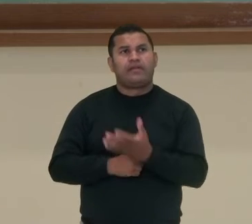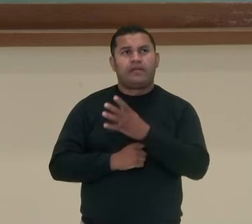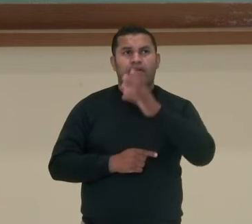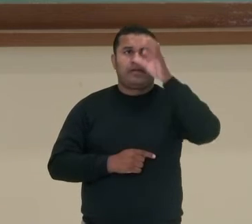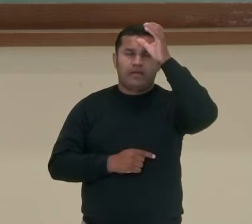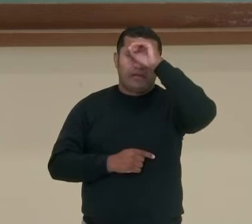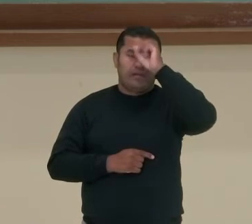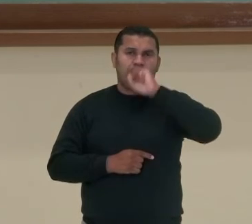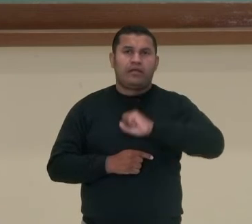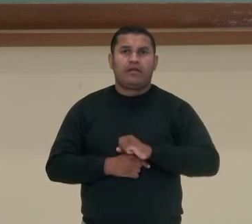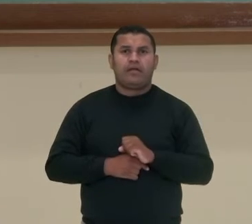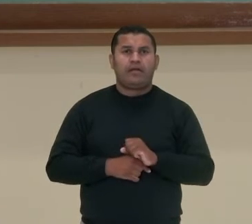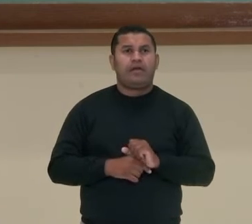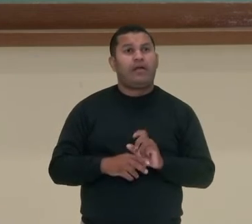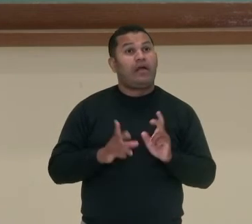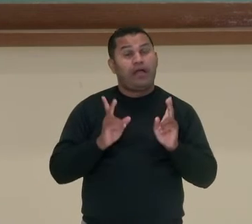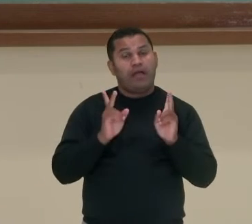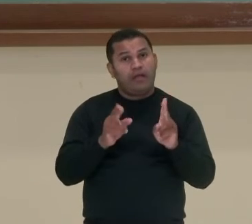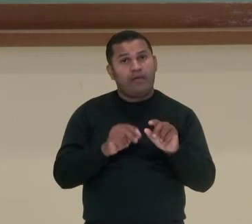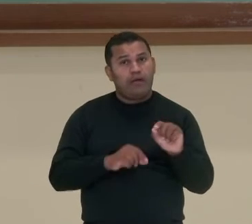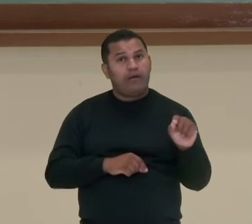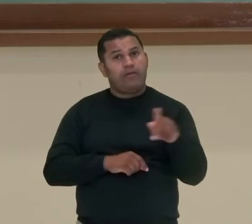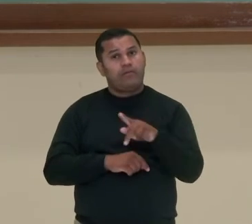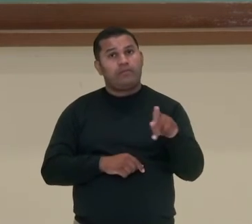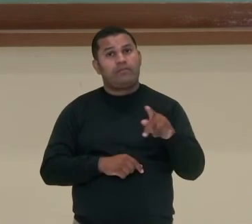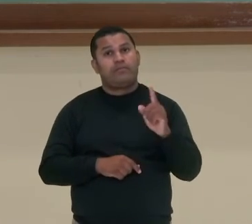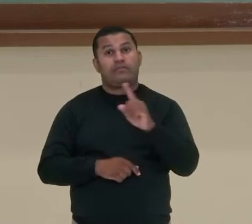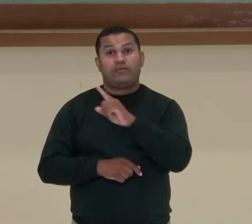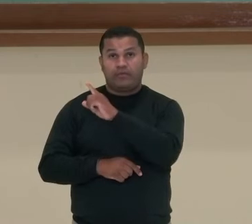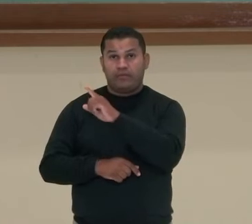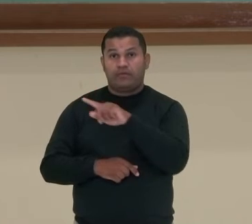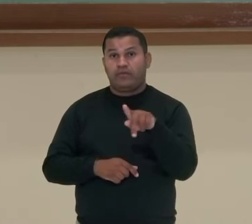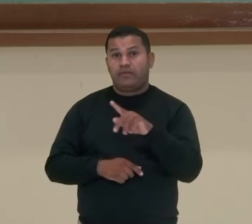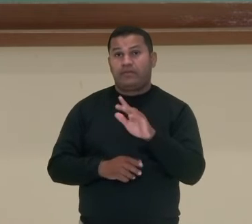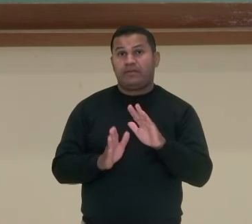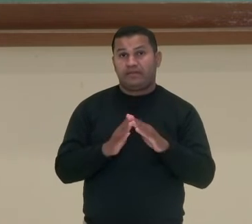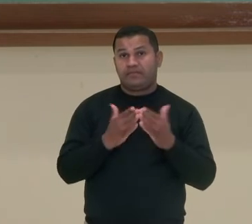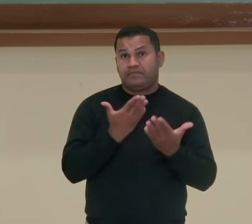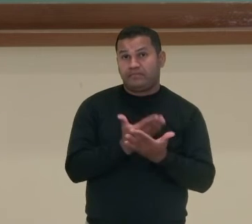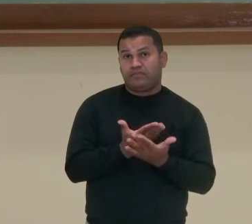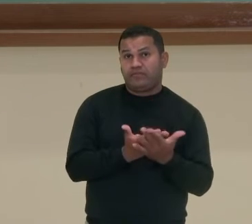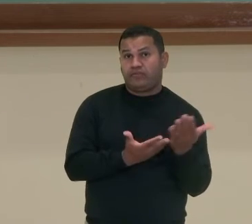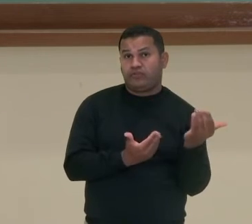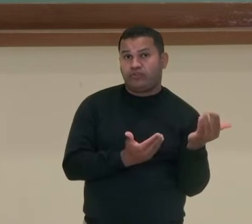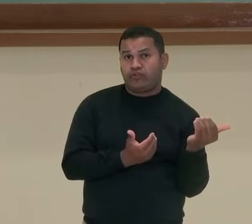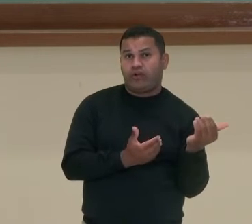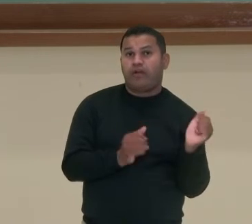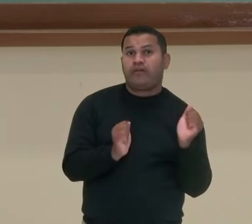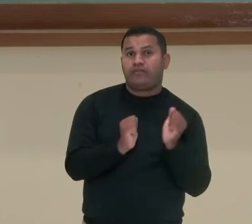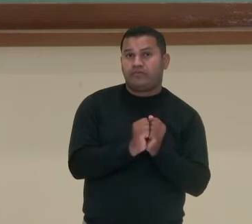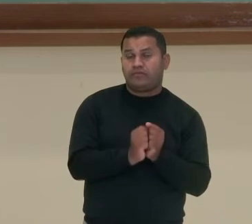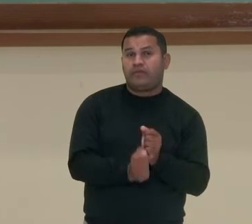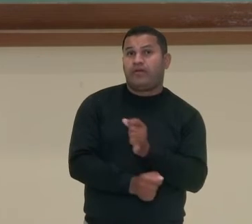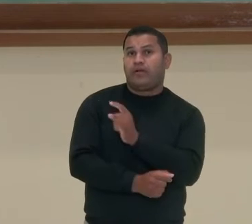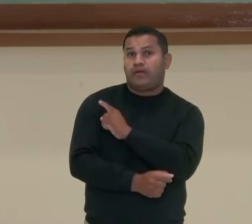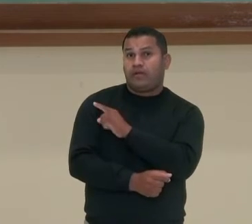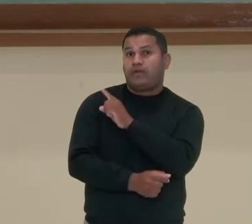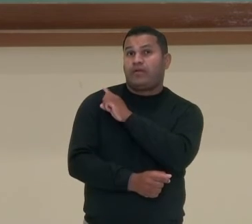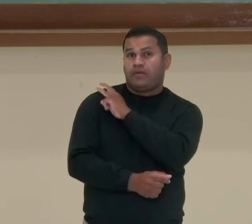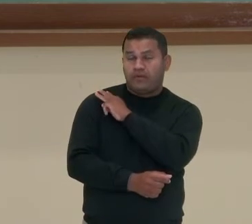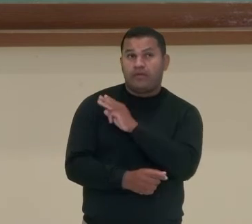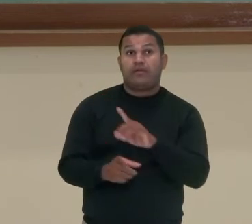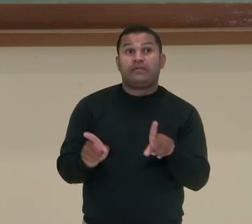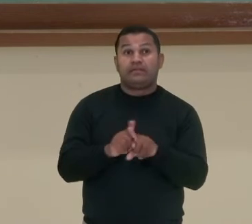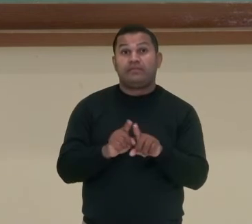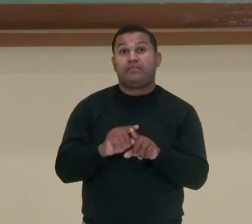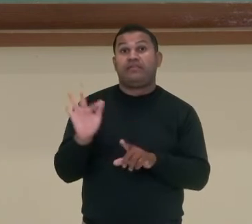parecido com o que eu sempre acabei fazendo. Enfim, desde a minha época de colegial, até quando eu era estudante de universidade também.